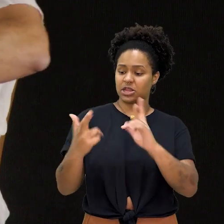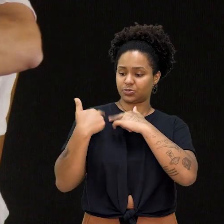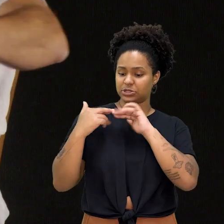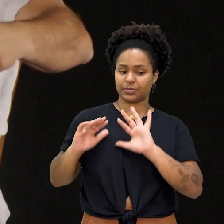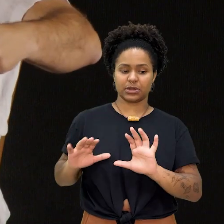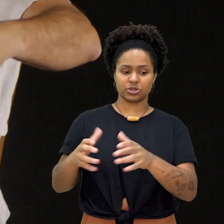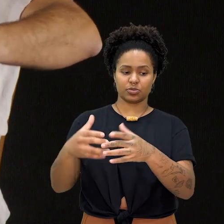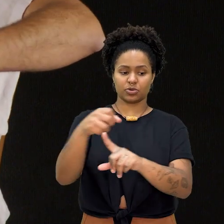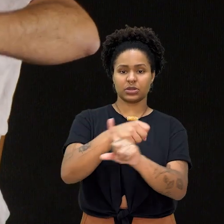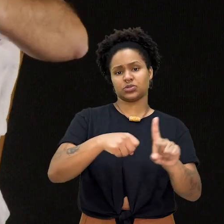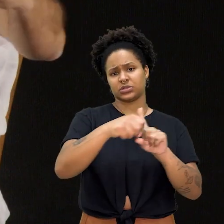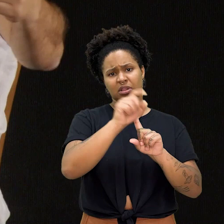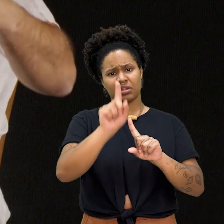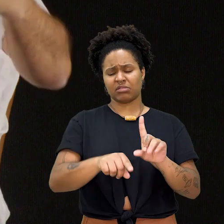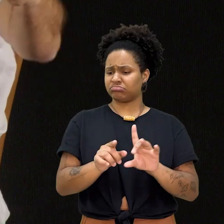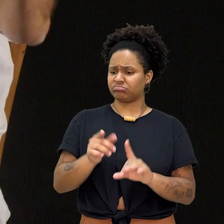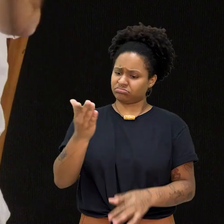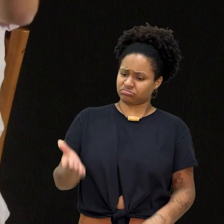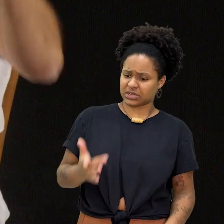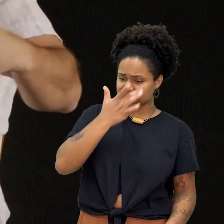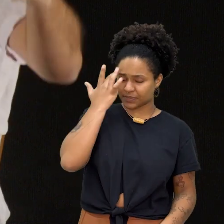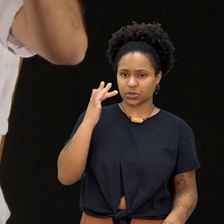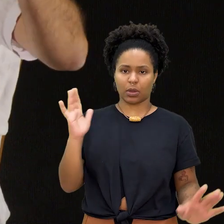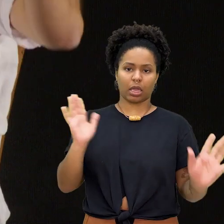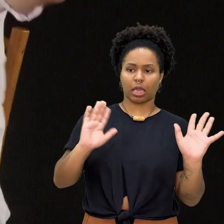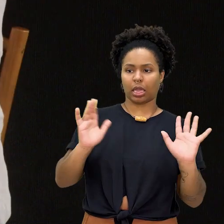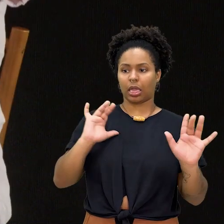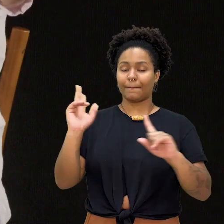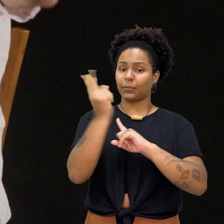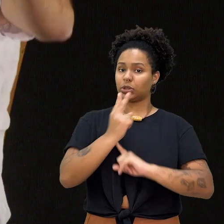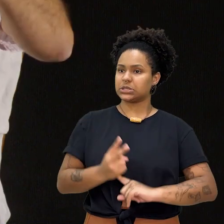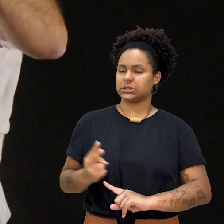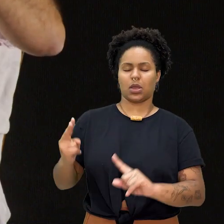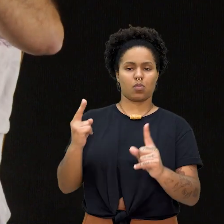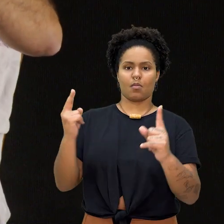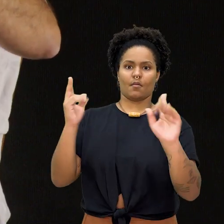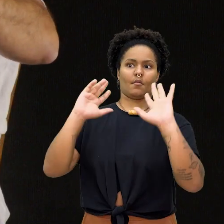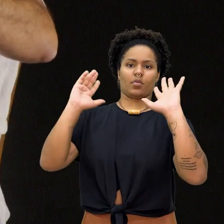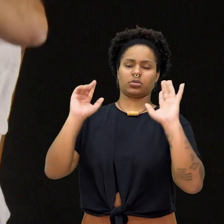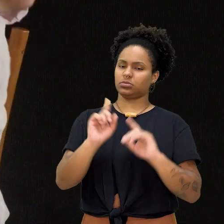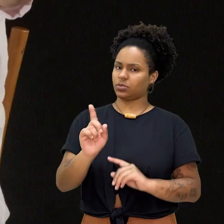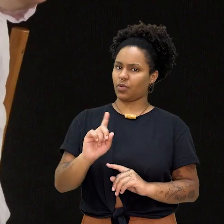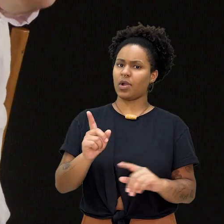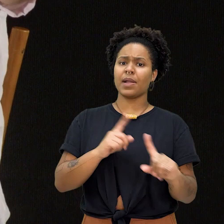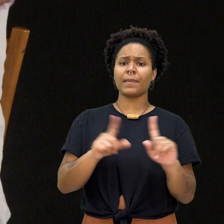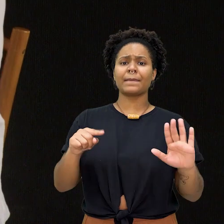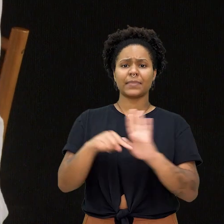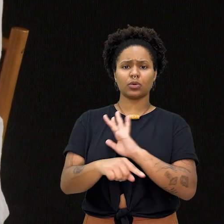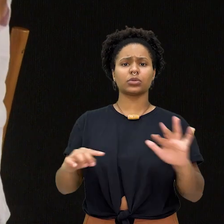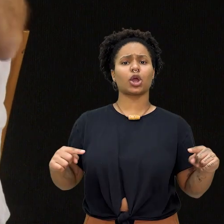responsabilidade comum da sociedade é deixar que aquela pessoa não caia em níveis de desproteção tão grande assim, né? Mas essa